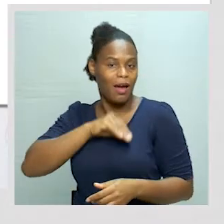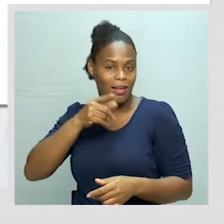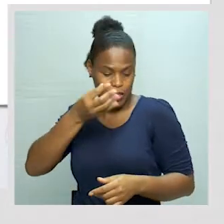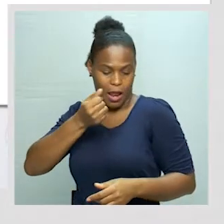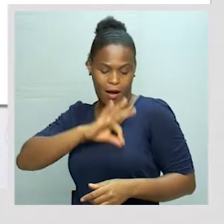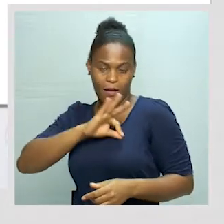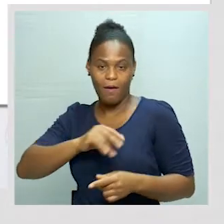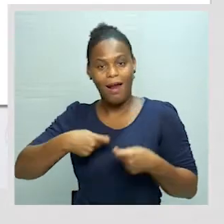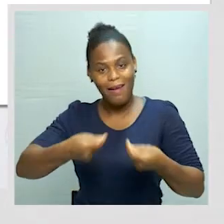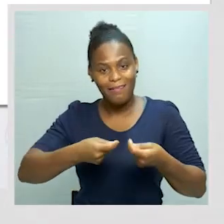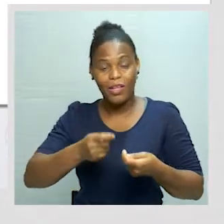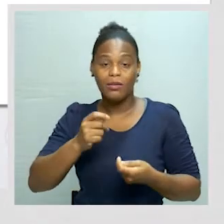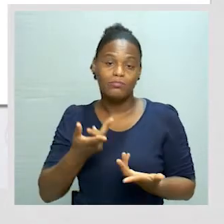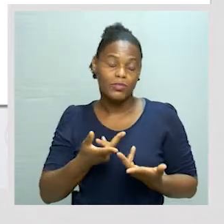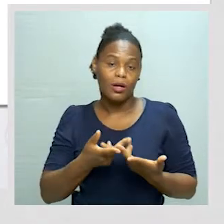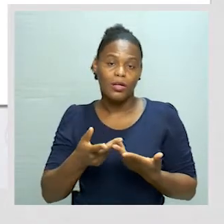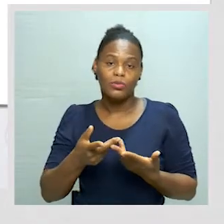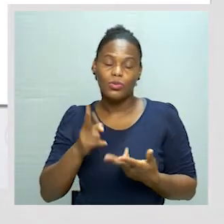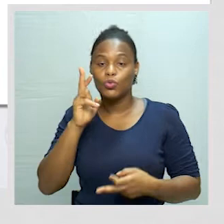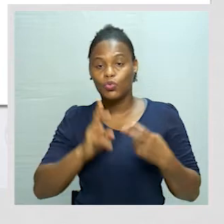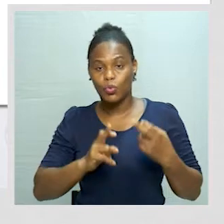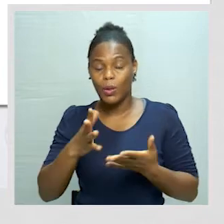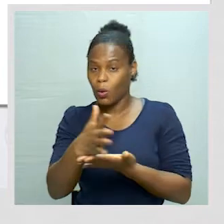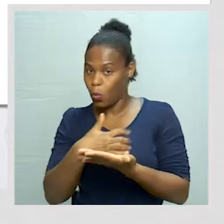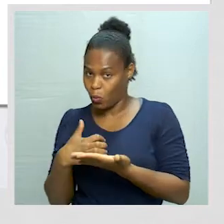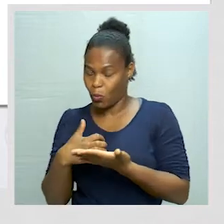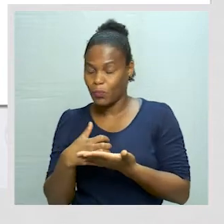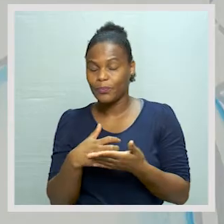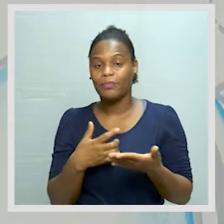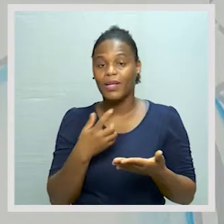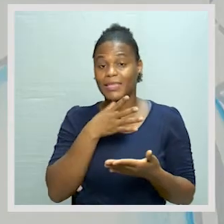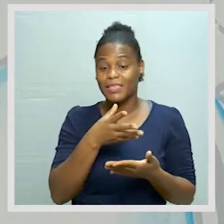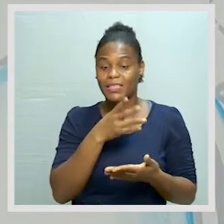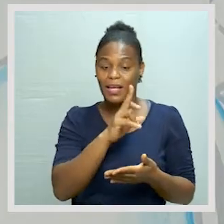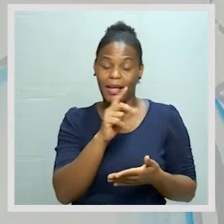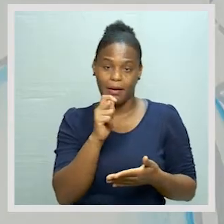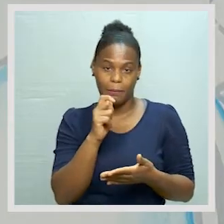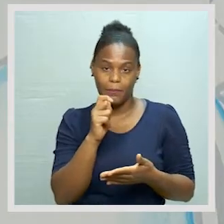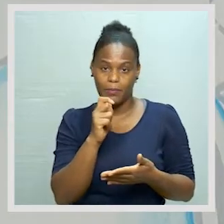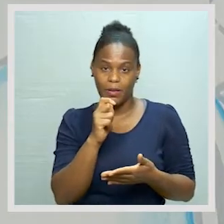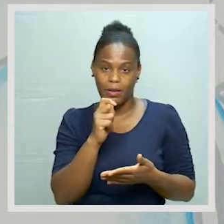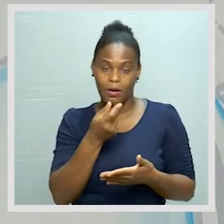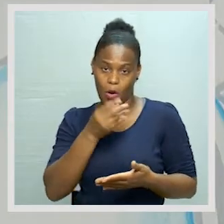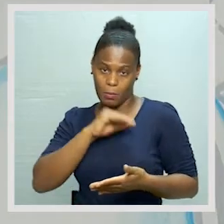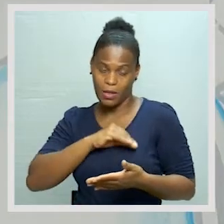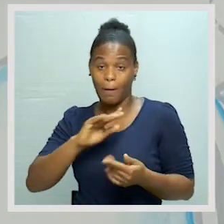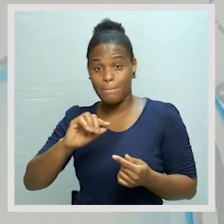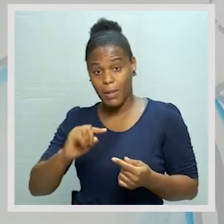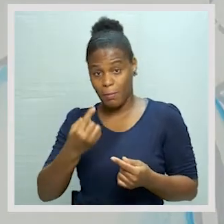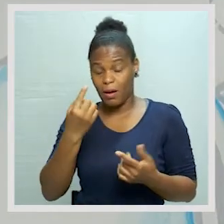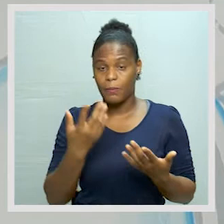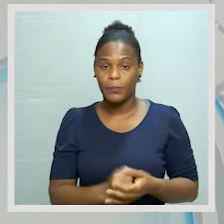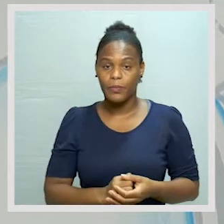as rendas, os juros e os lucros. É isso que nós chamamos de rendimentos primários. Mas um